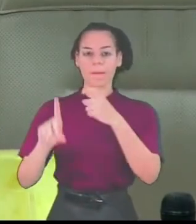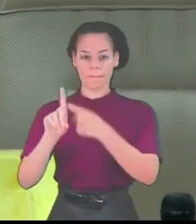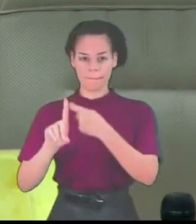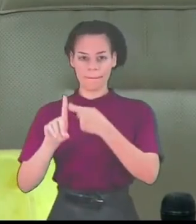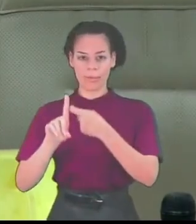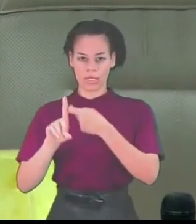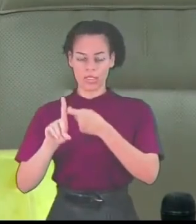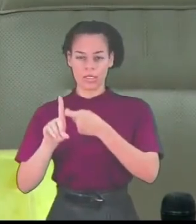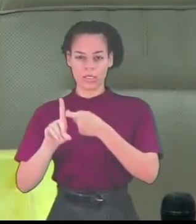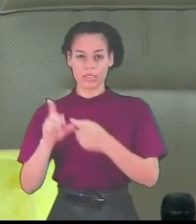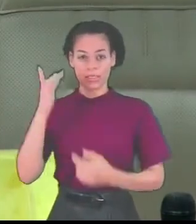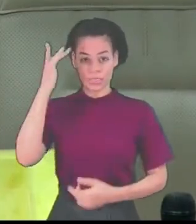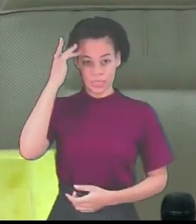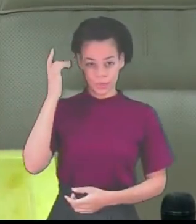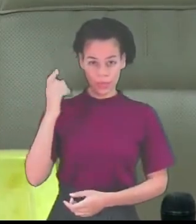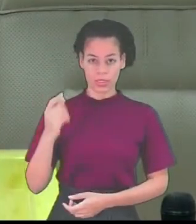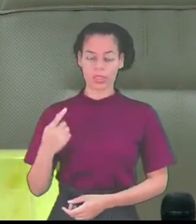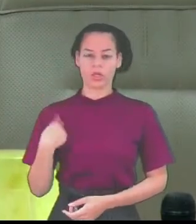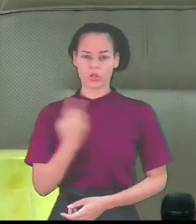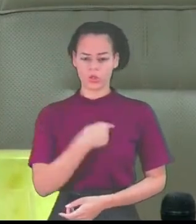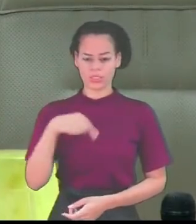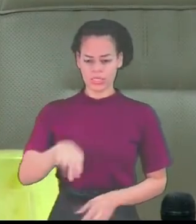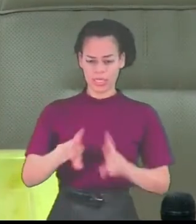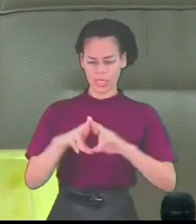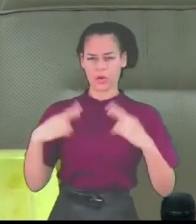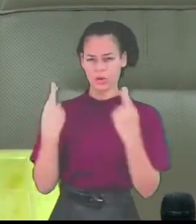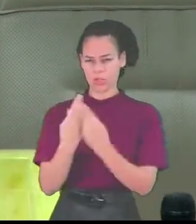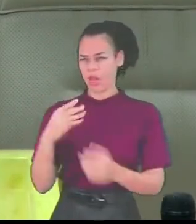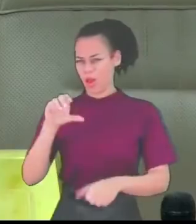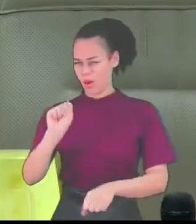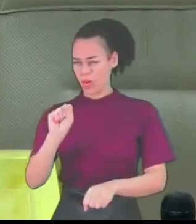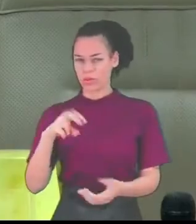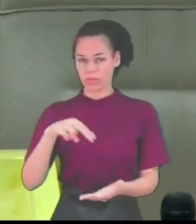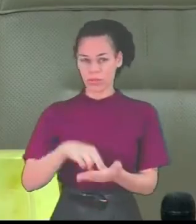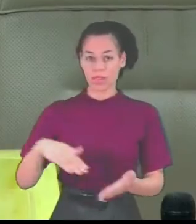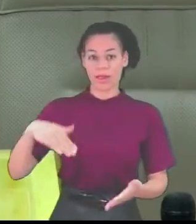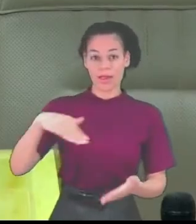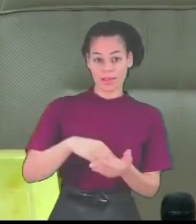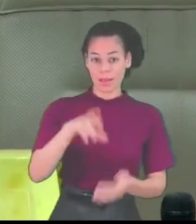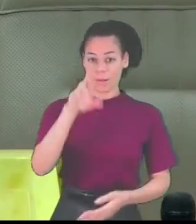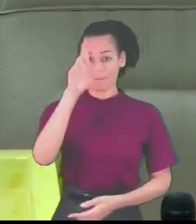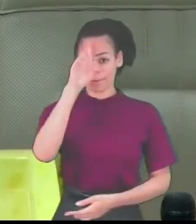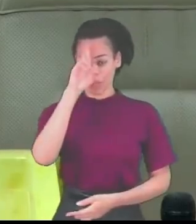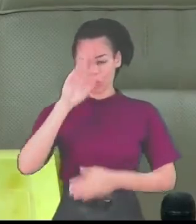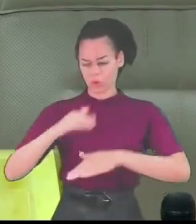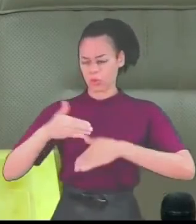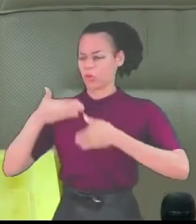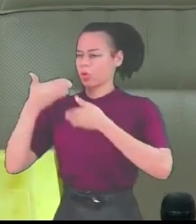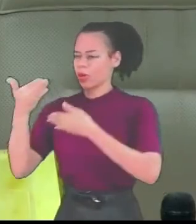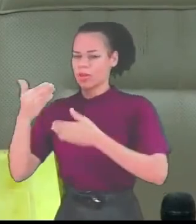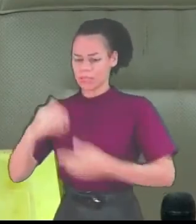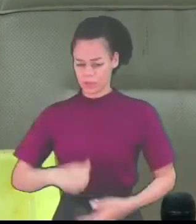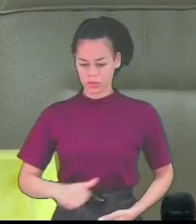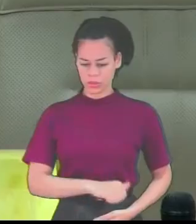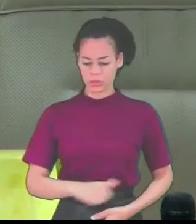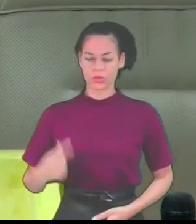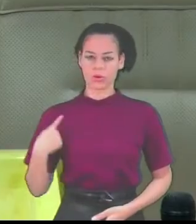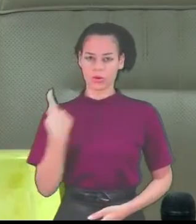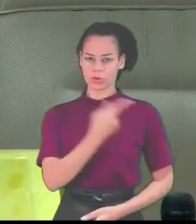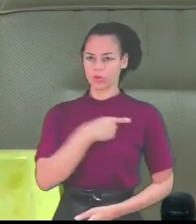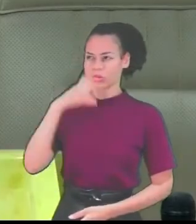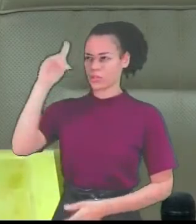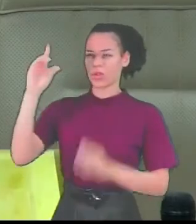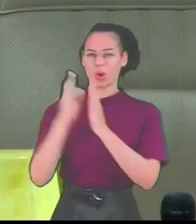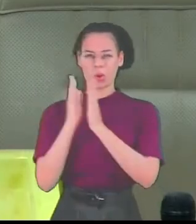mês e amanhã estaremos aqui a partir daí 8:00 De 8 até o meio-dia consagrando em jejum ao nosso Deus